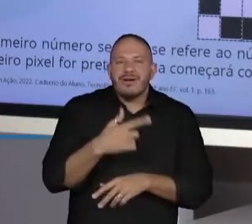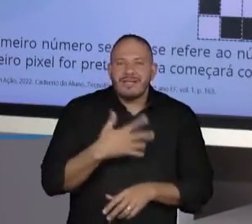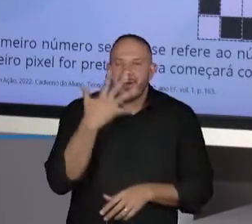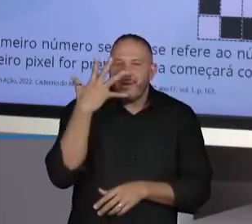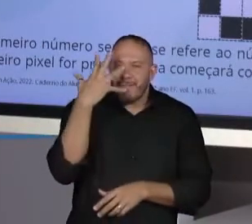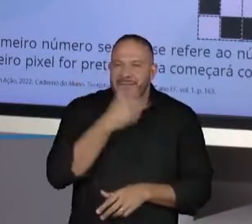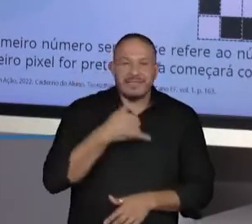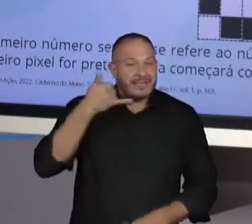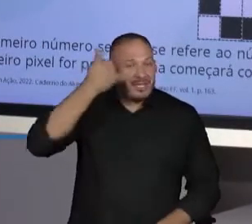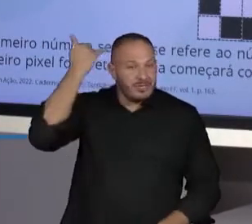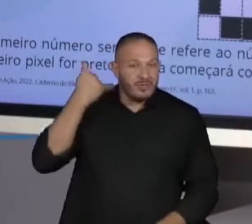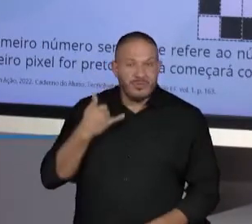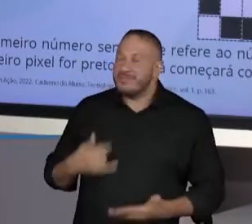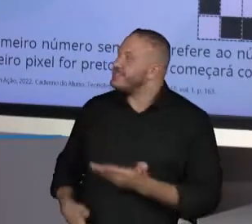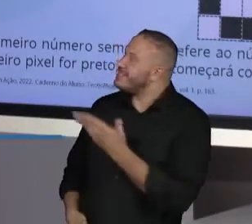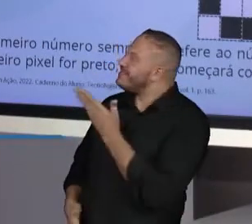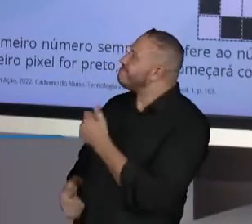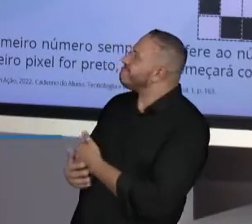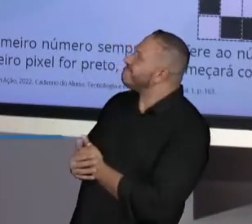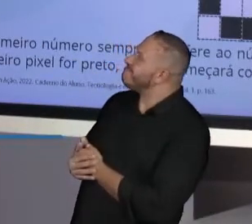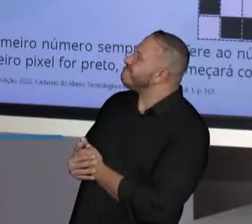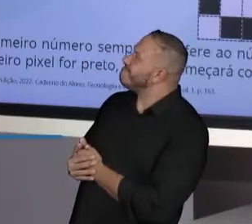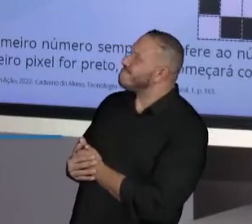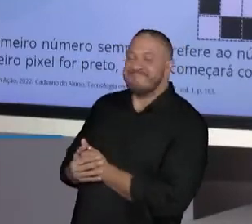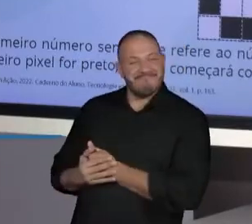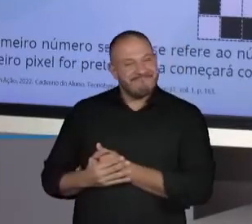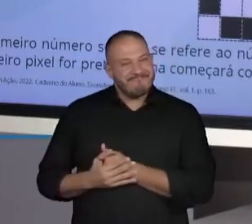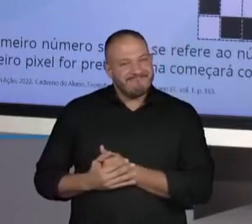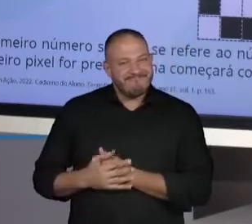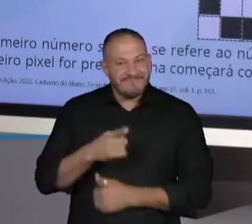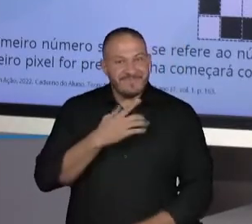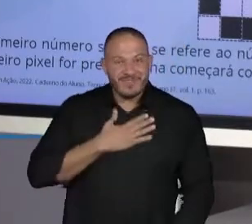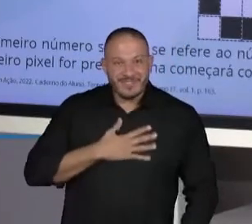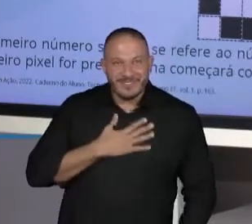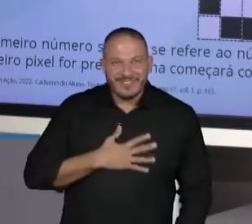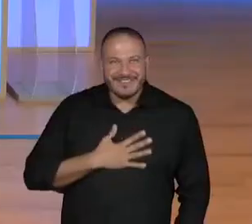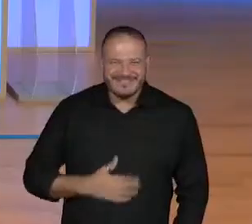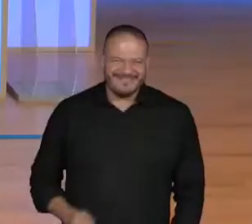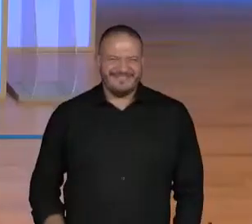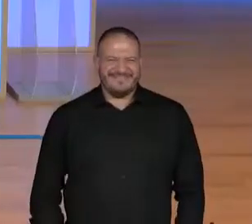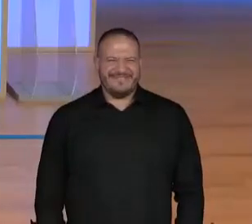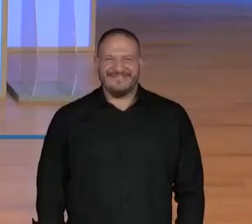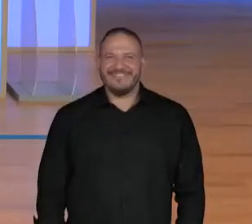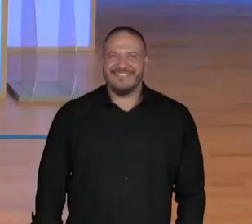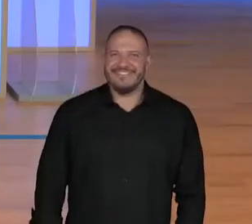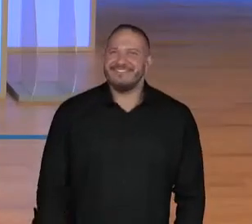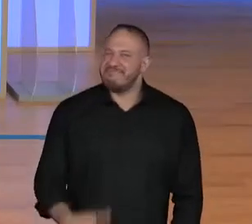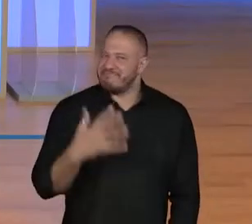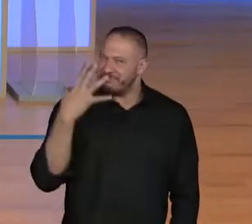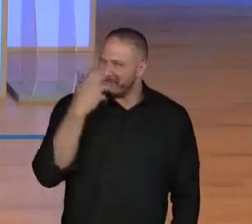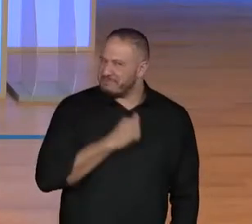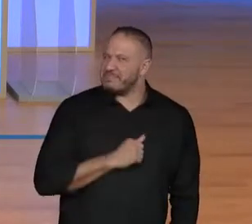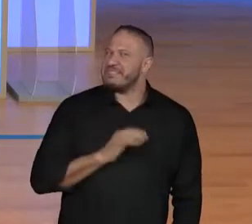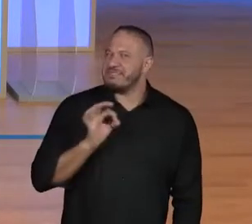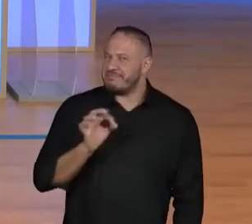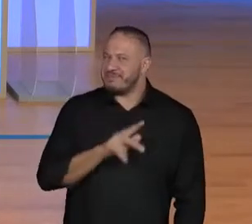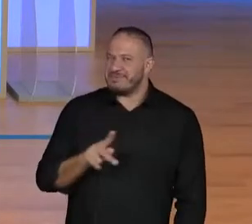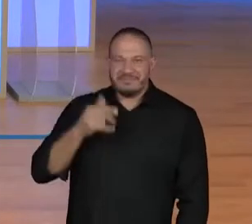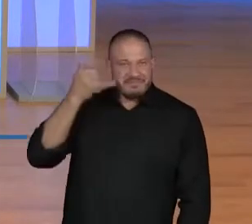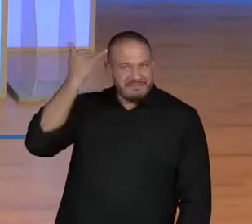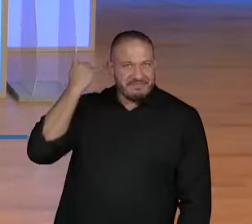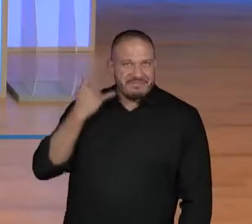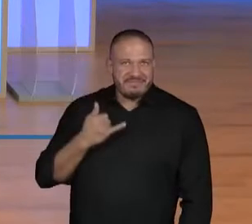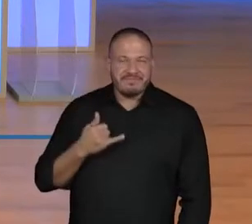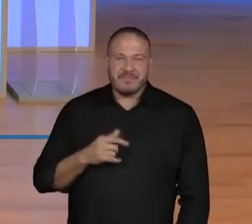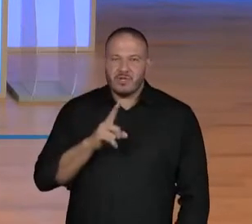Juliana na sua telinha. Aí, gostou? Ficou muito bonito, professora Ju. Ah, Só não